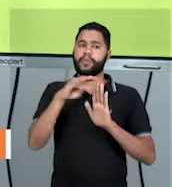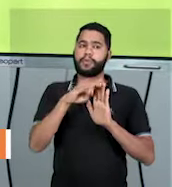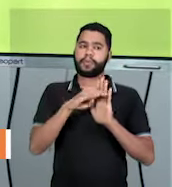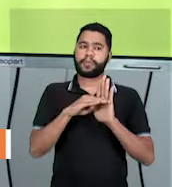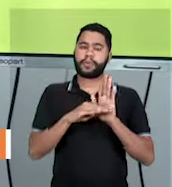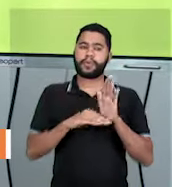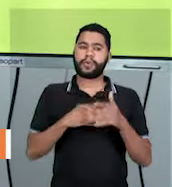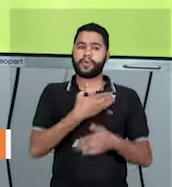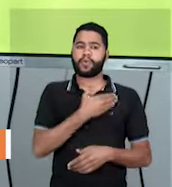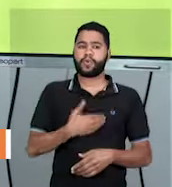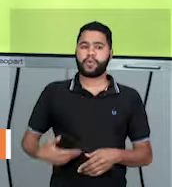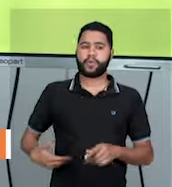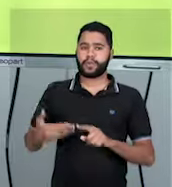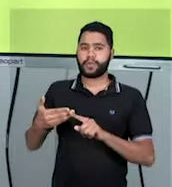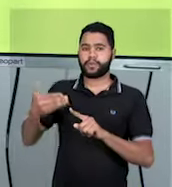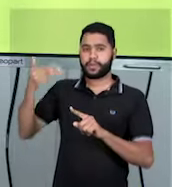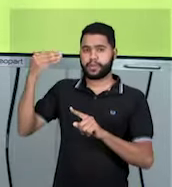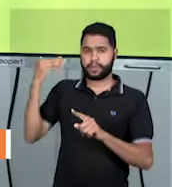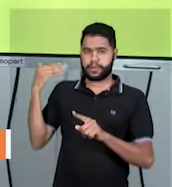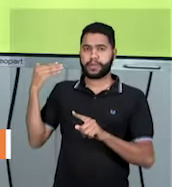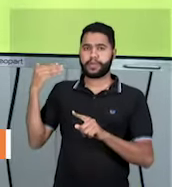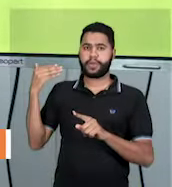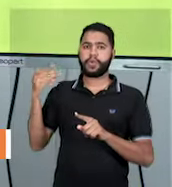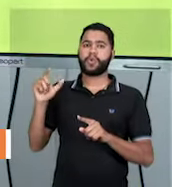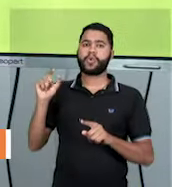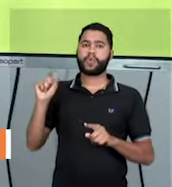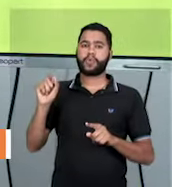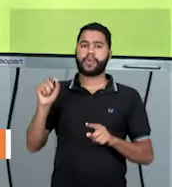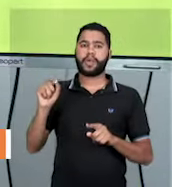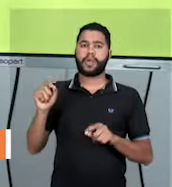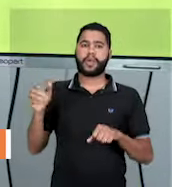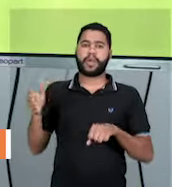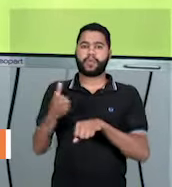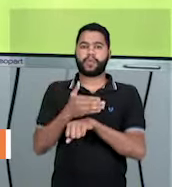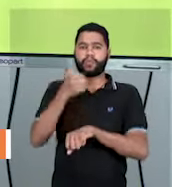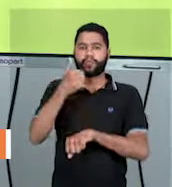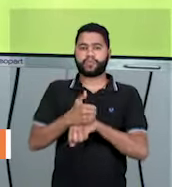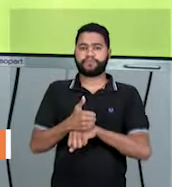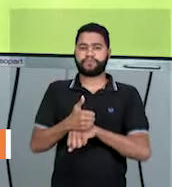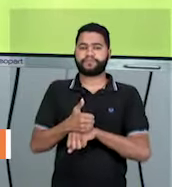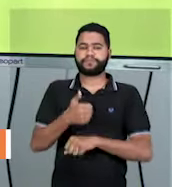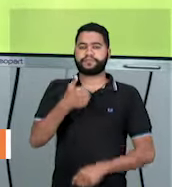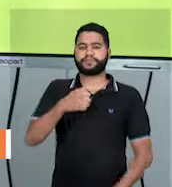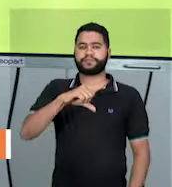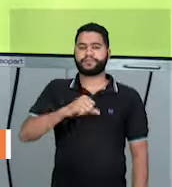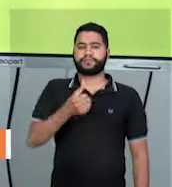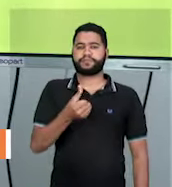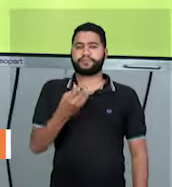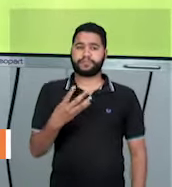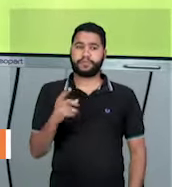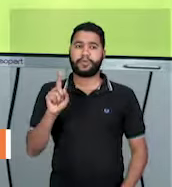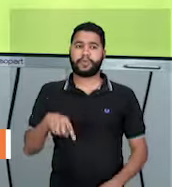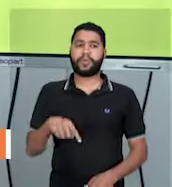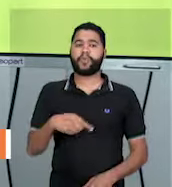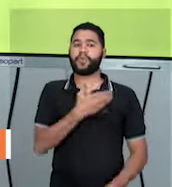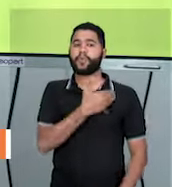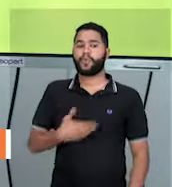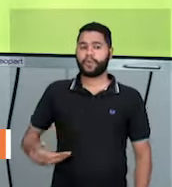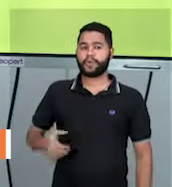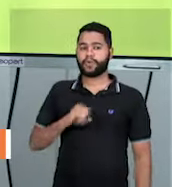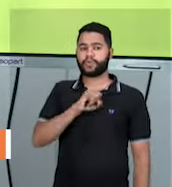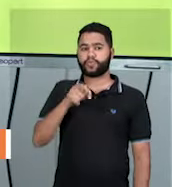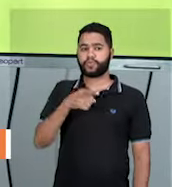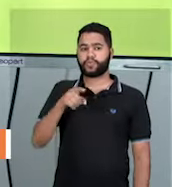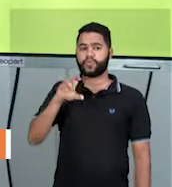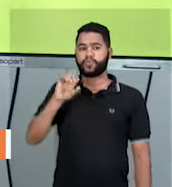último governo anterior ao golpe de 64, que é o governo João Goulart.